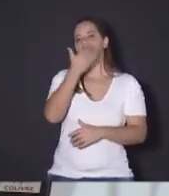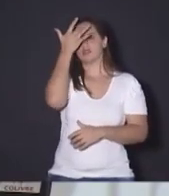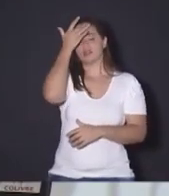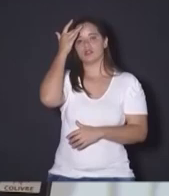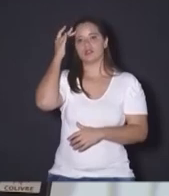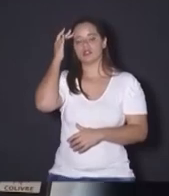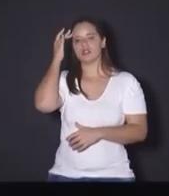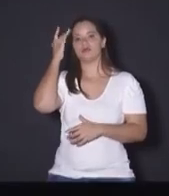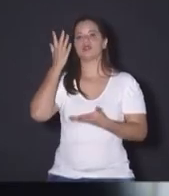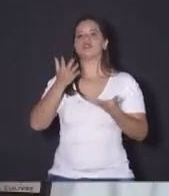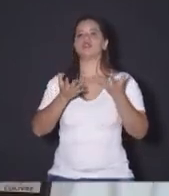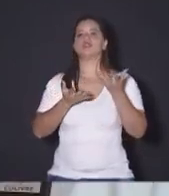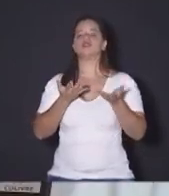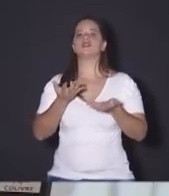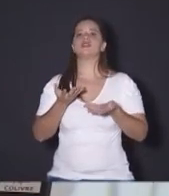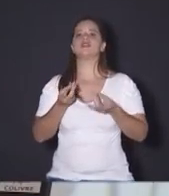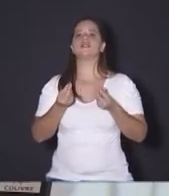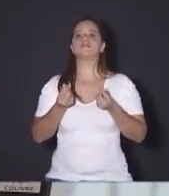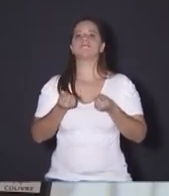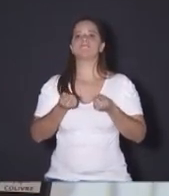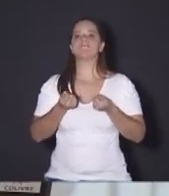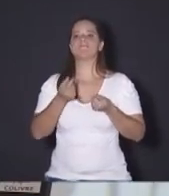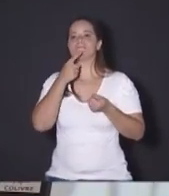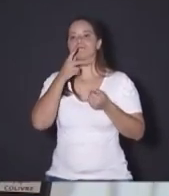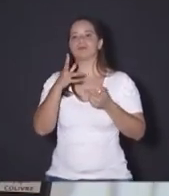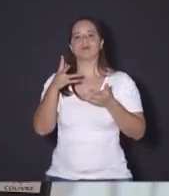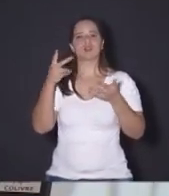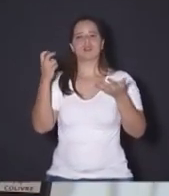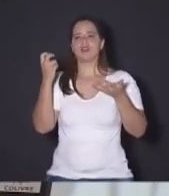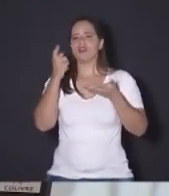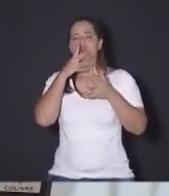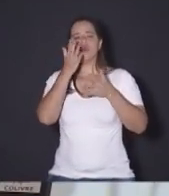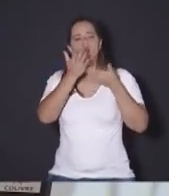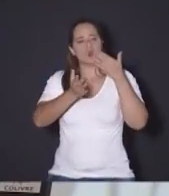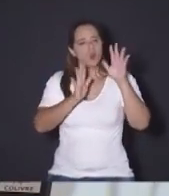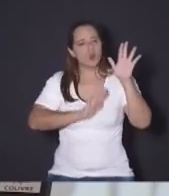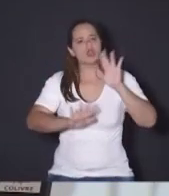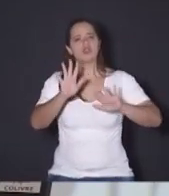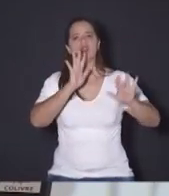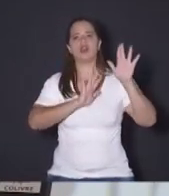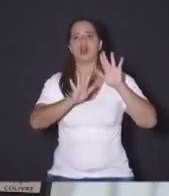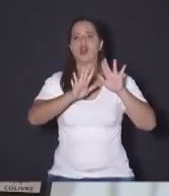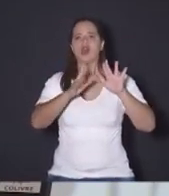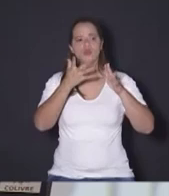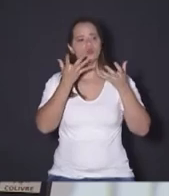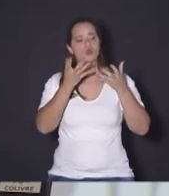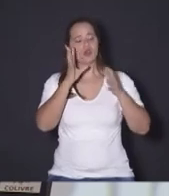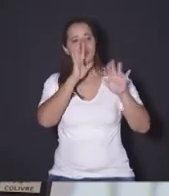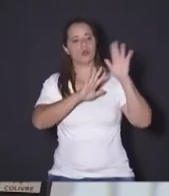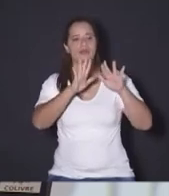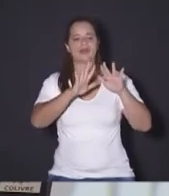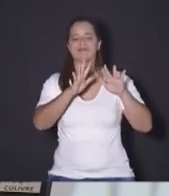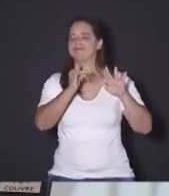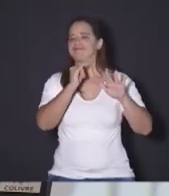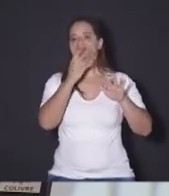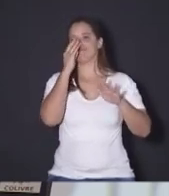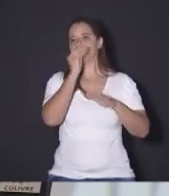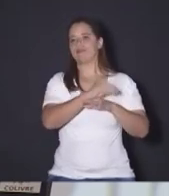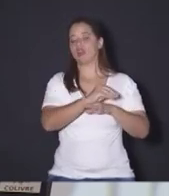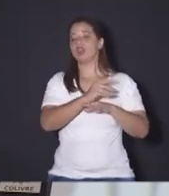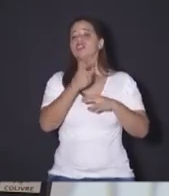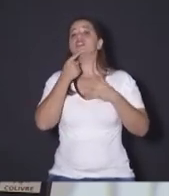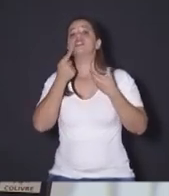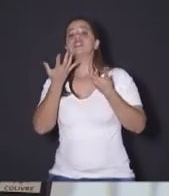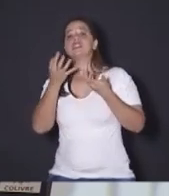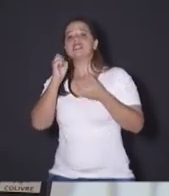pra é tomar algum tipo de cuidado com esse tipo de publicação se eu